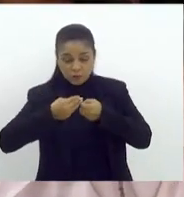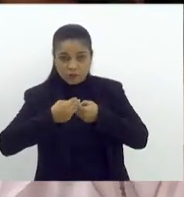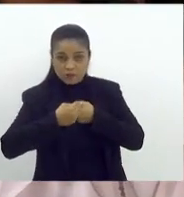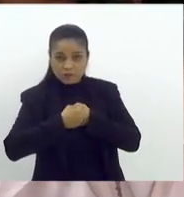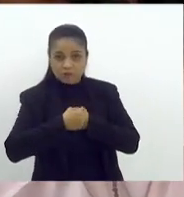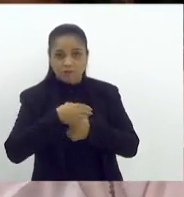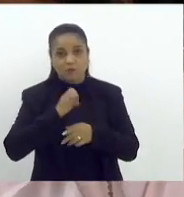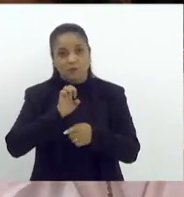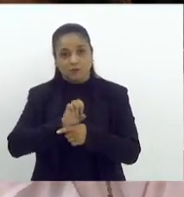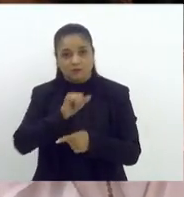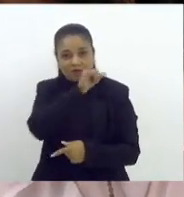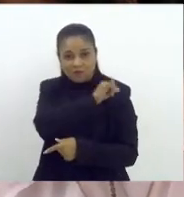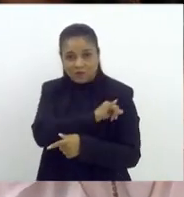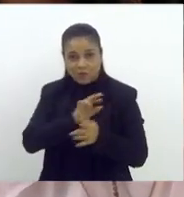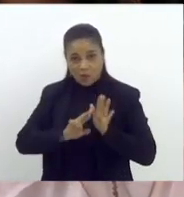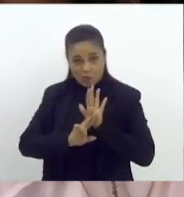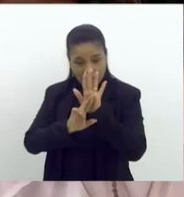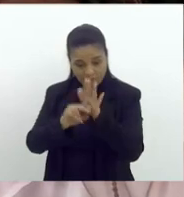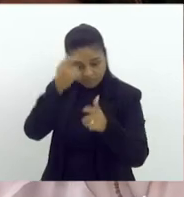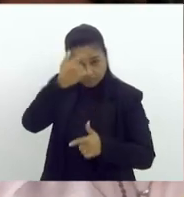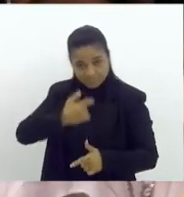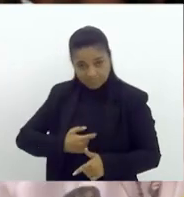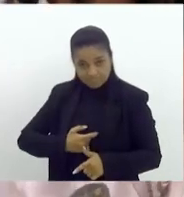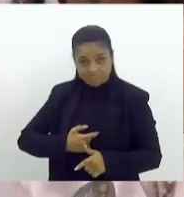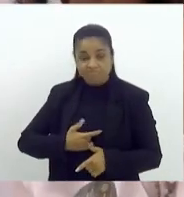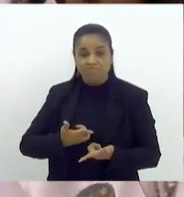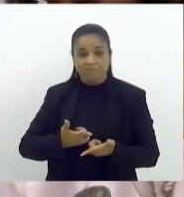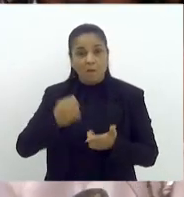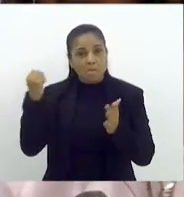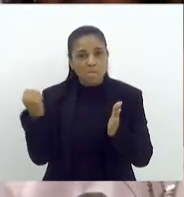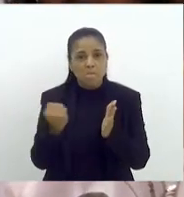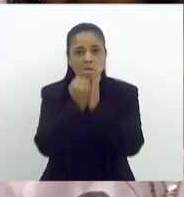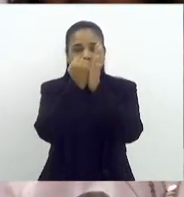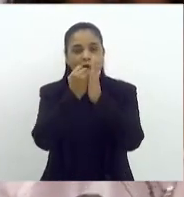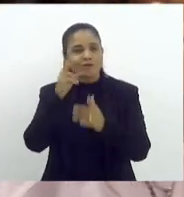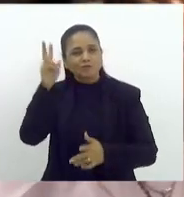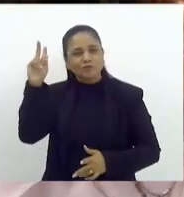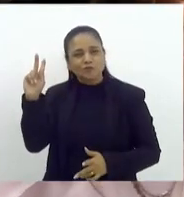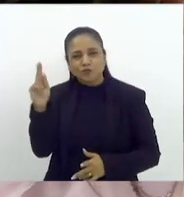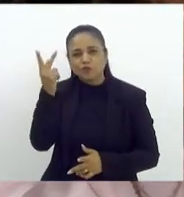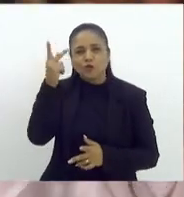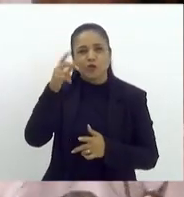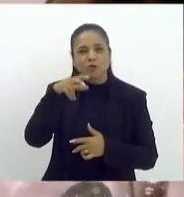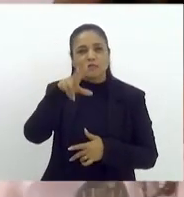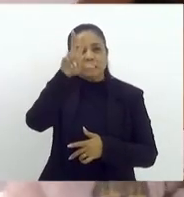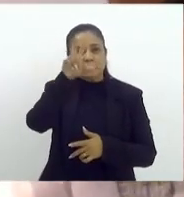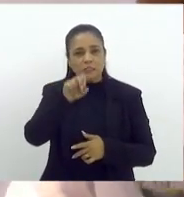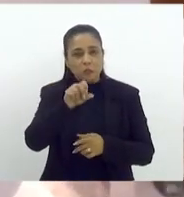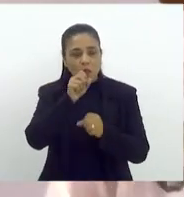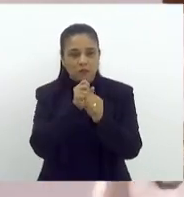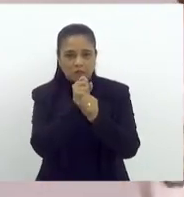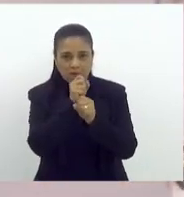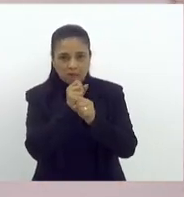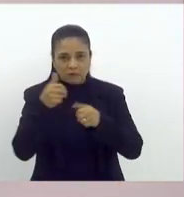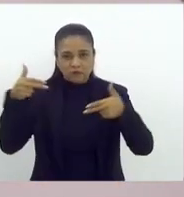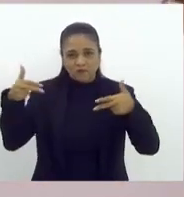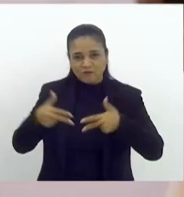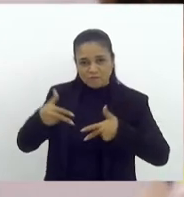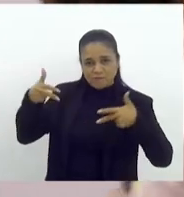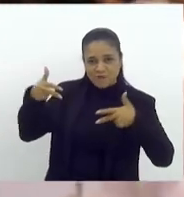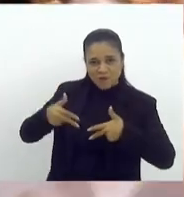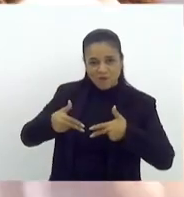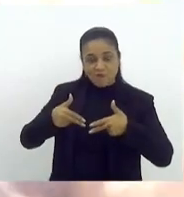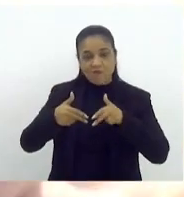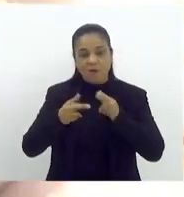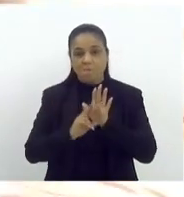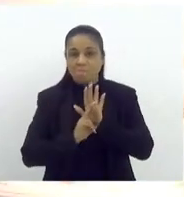desse estado hoje realizamos um Marco histórico junto com Cinquentenário do Hip Hop abre-se